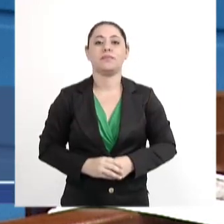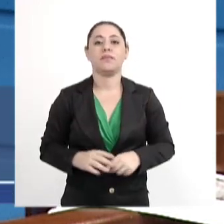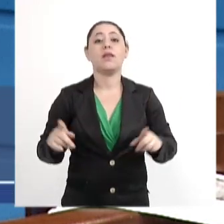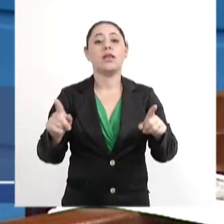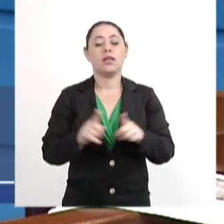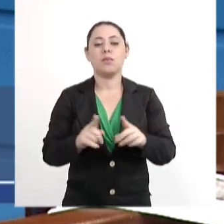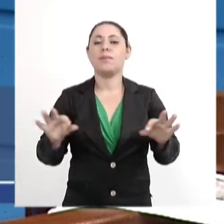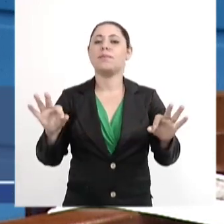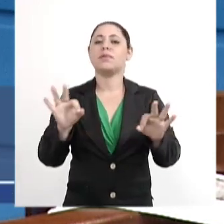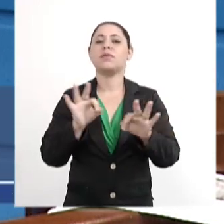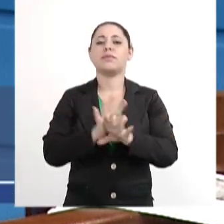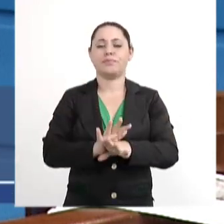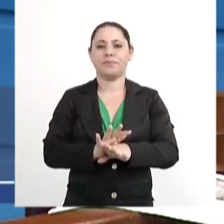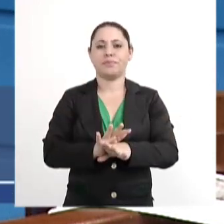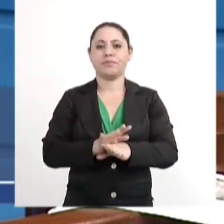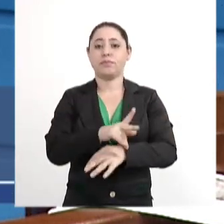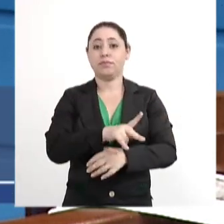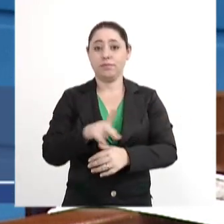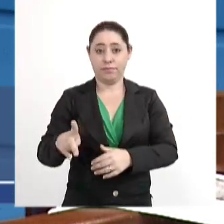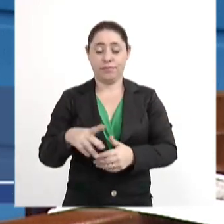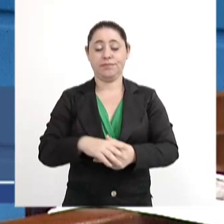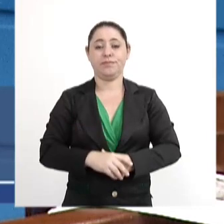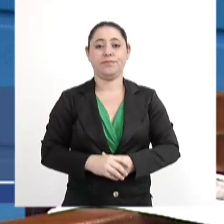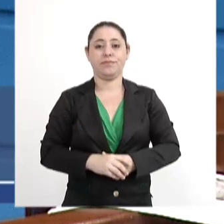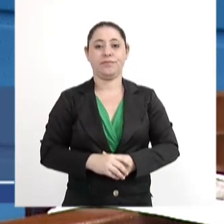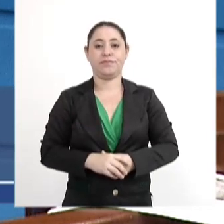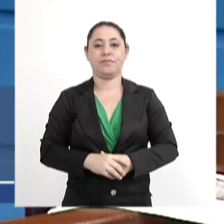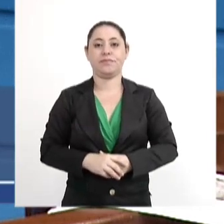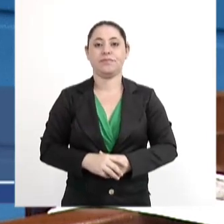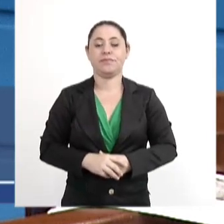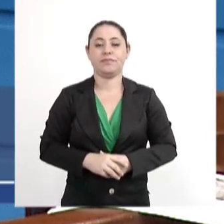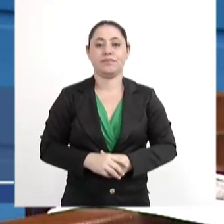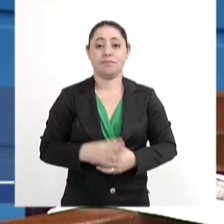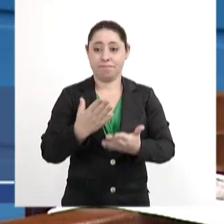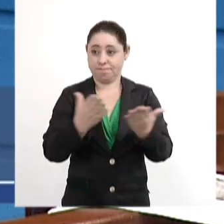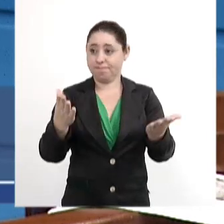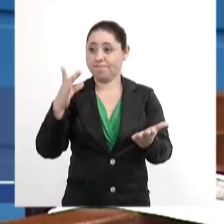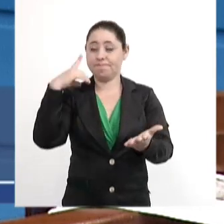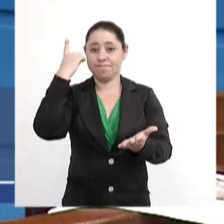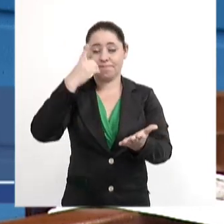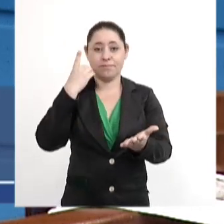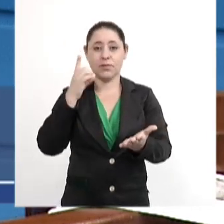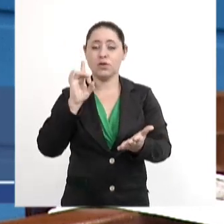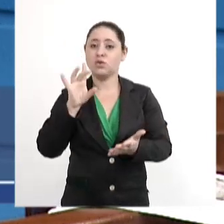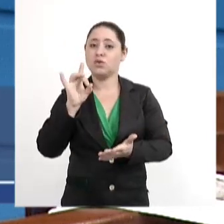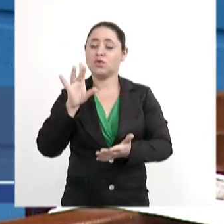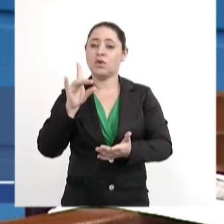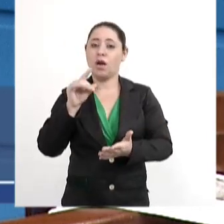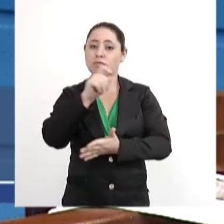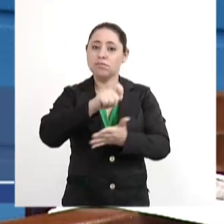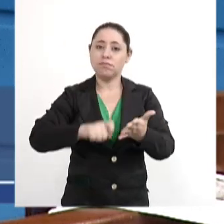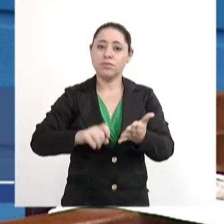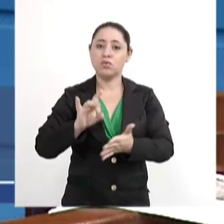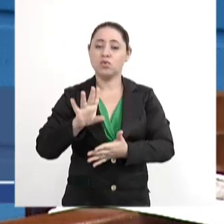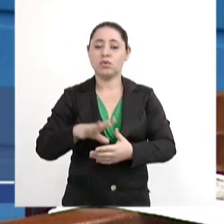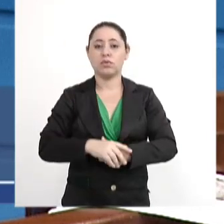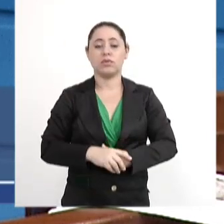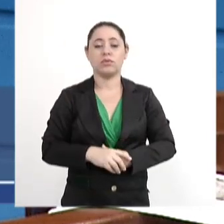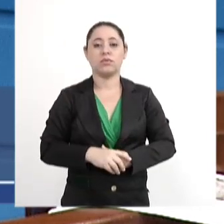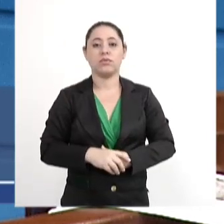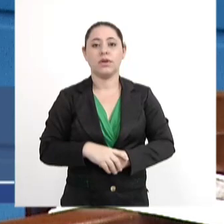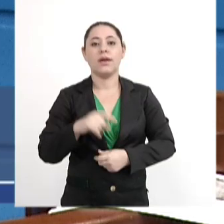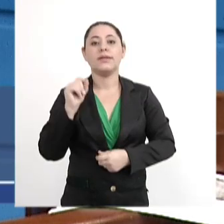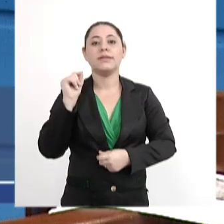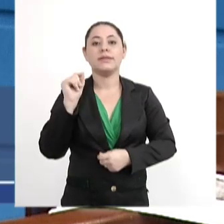para terminar, senhor presidente, senhores deputados, eu quero só fazer aqui um registro